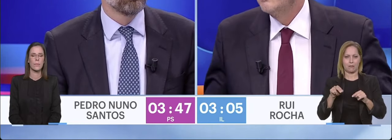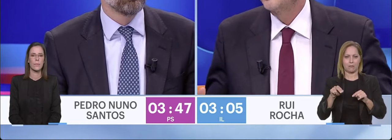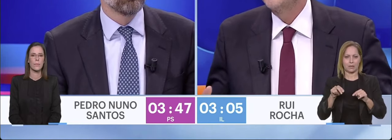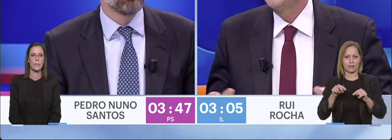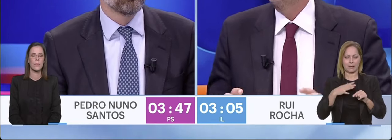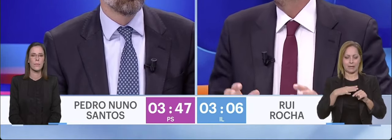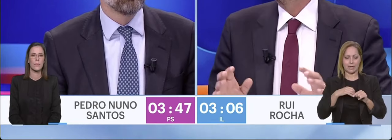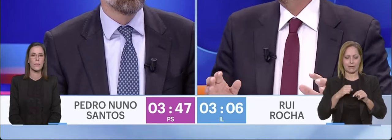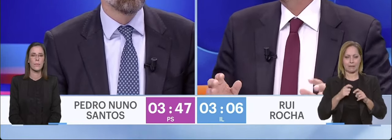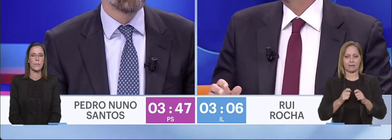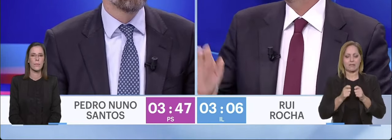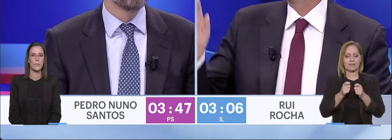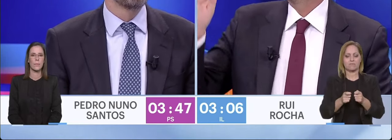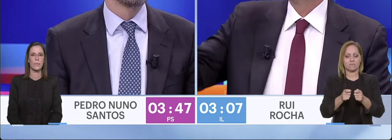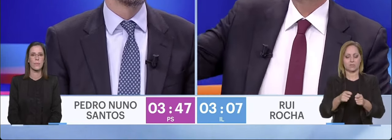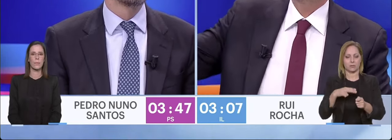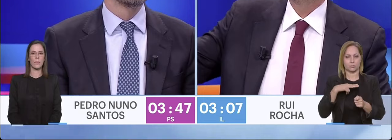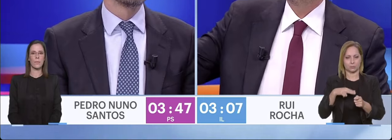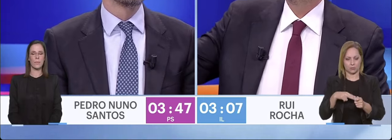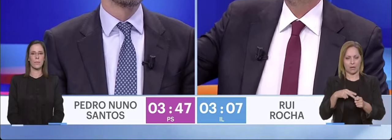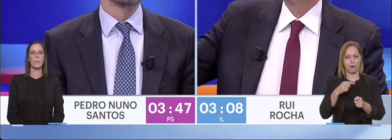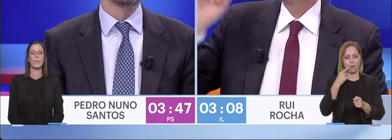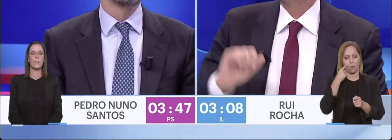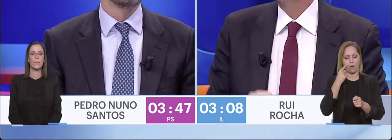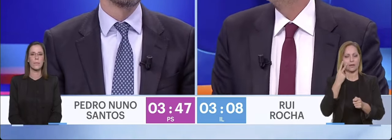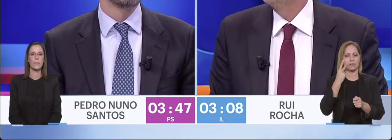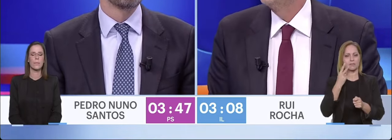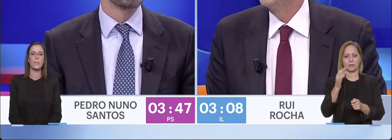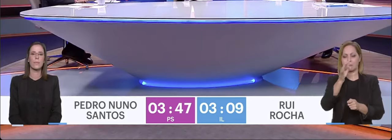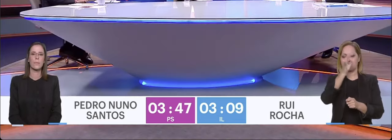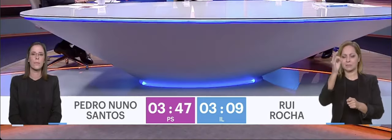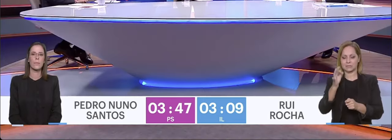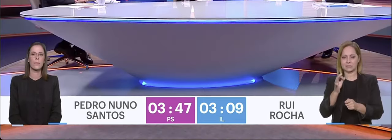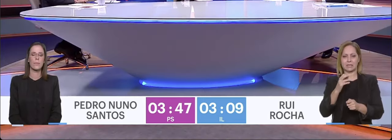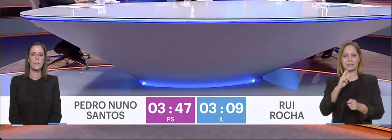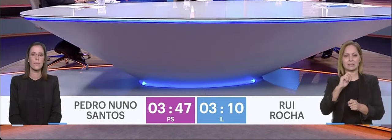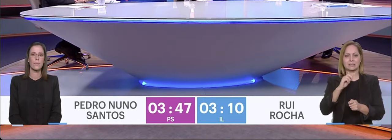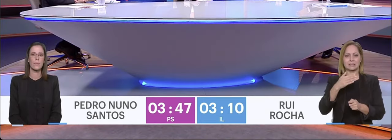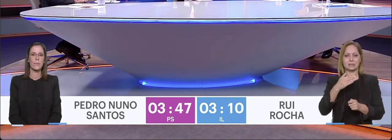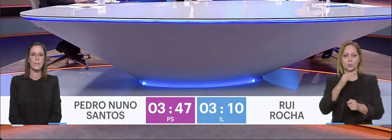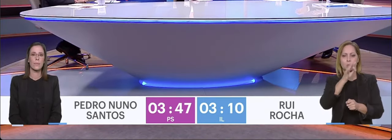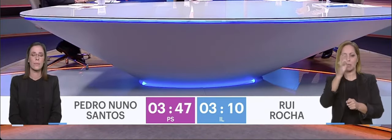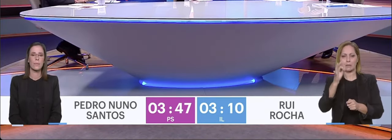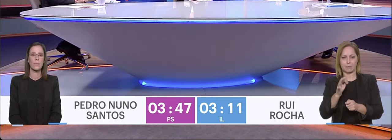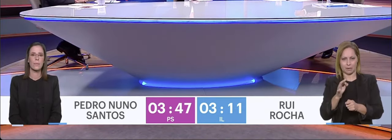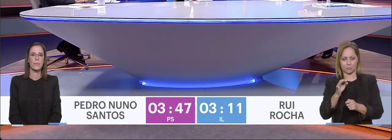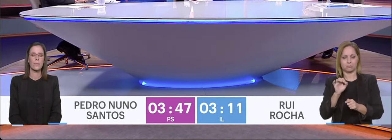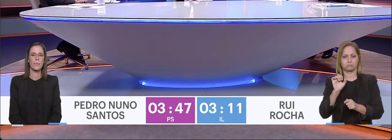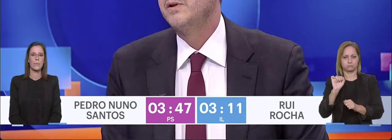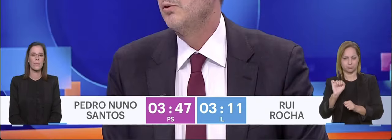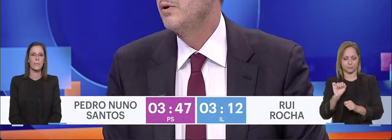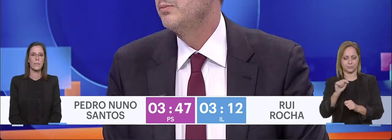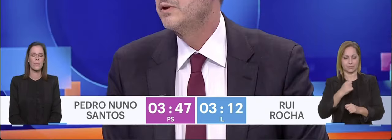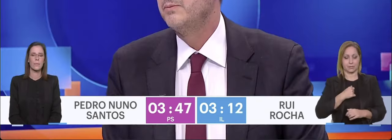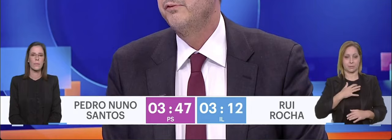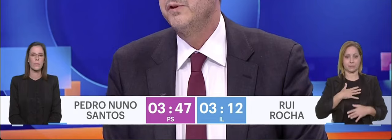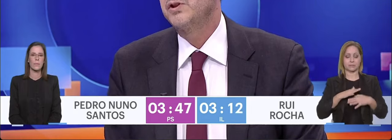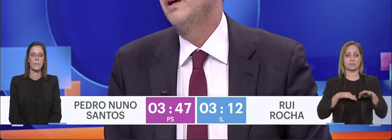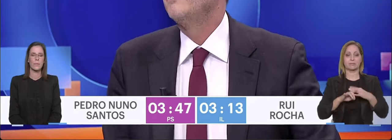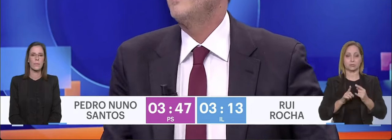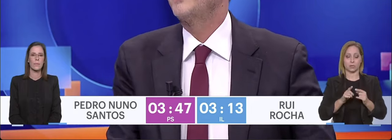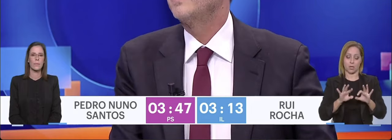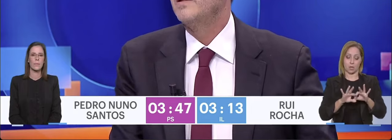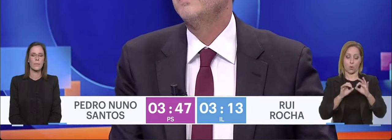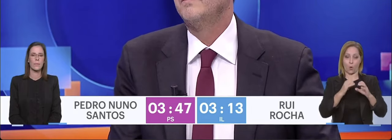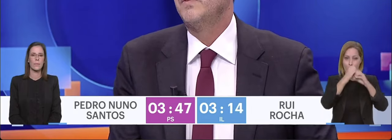investir em Portugal olha e vê uma taxa estatutária de 31,5 por. O que é que essa empresa faz olha faz aquilo que a Google por exemplo